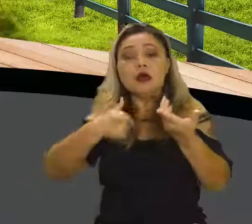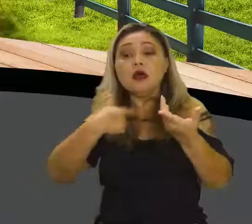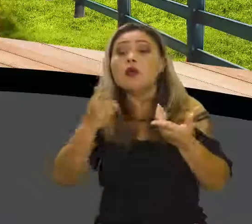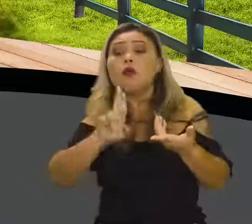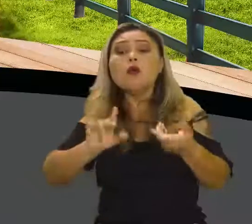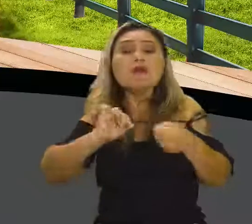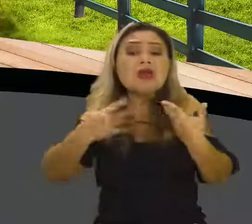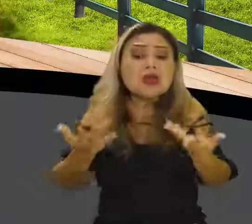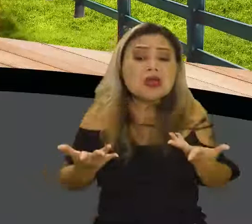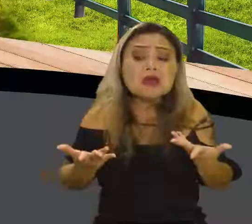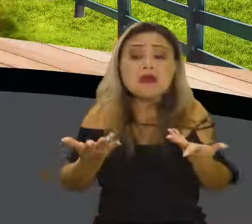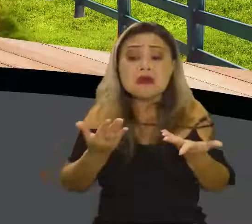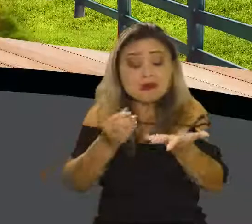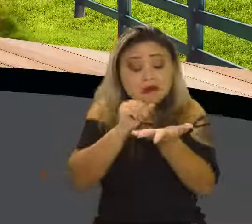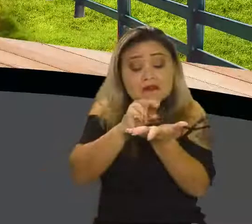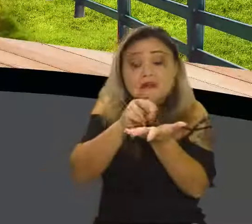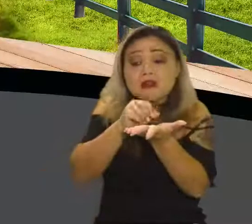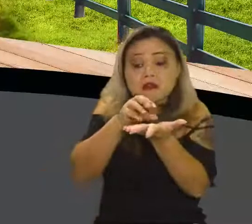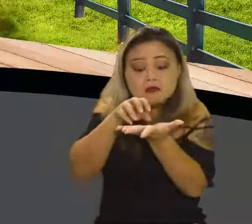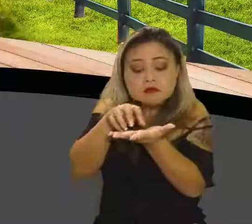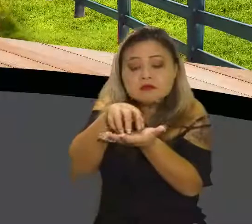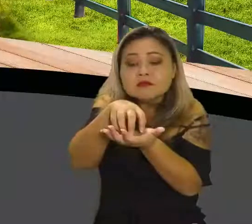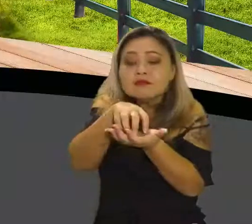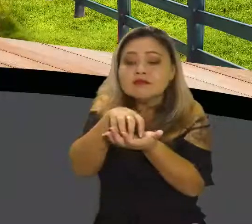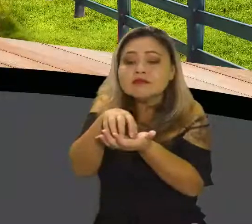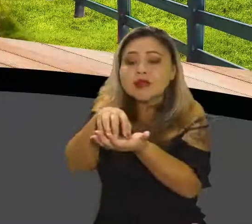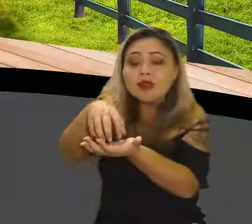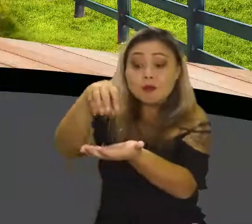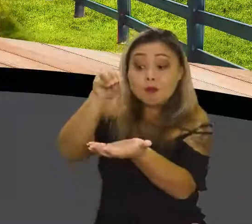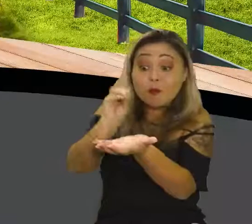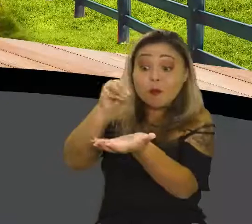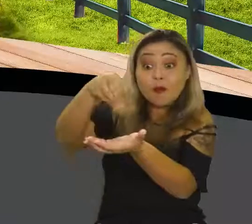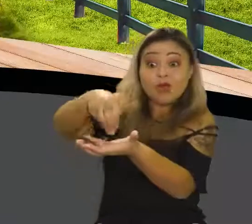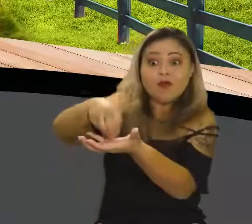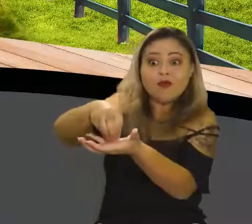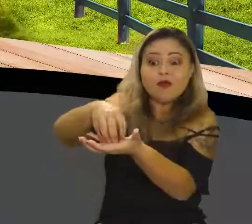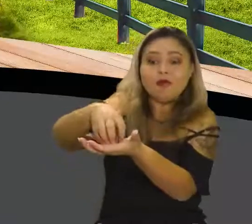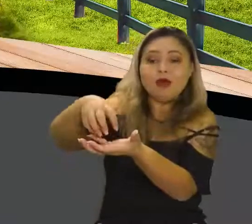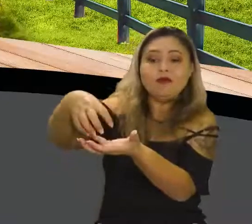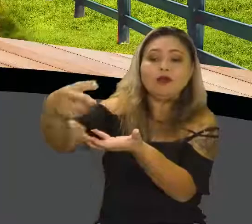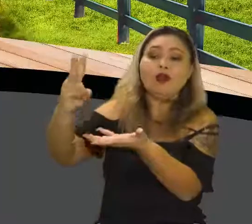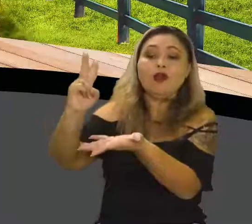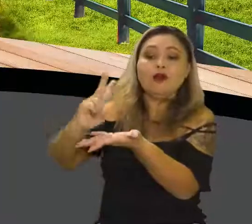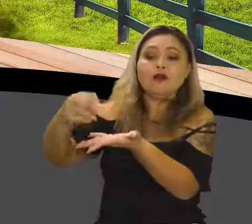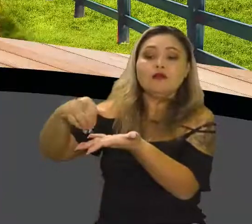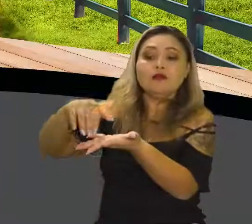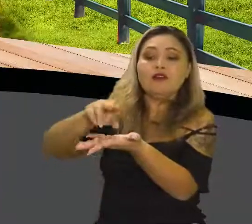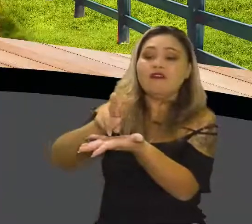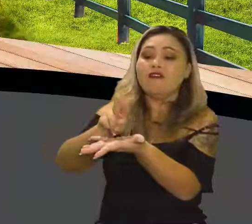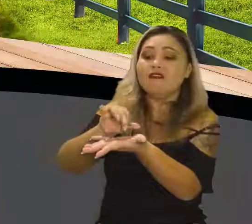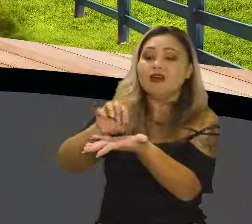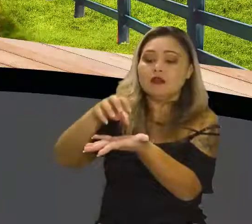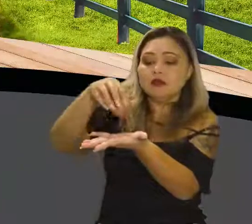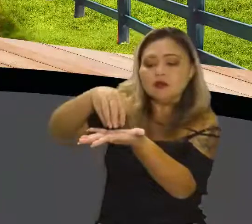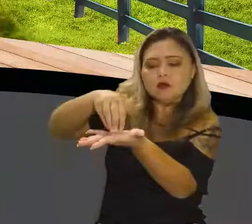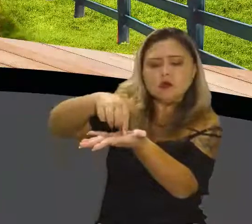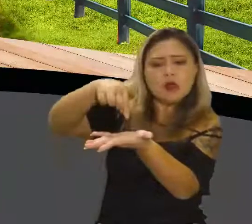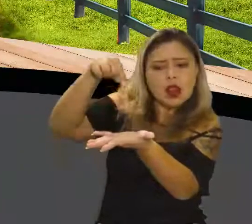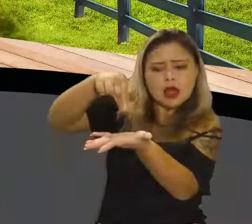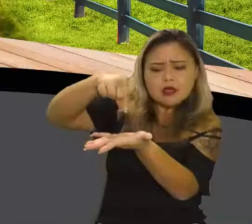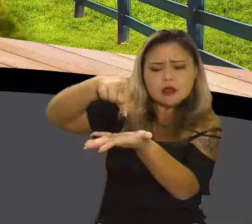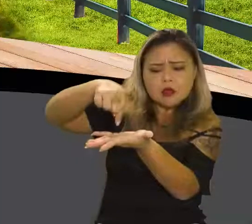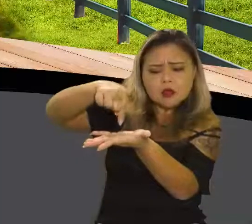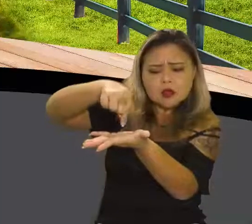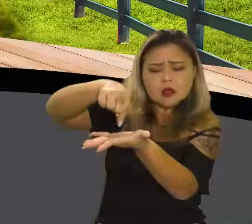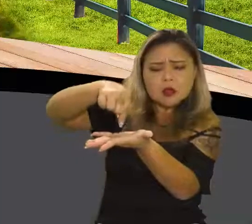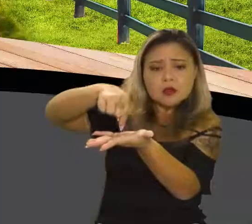o vitelo, o amarelinho, no meio do ovo, para proteger, porque naquele vitelo, bem lá dentro, lá